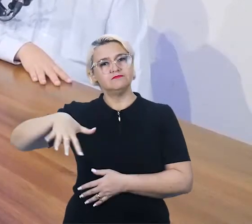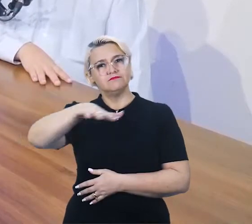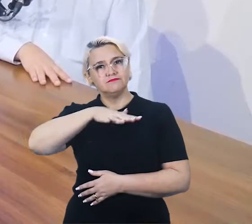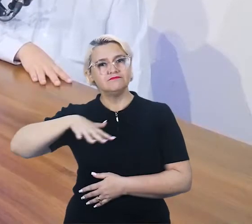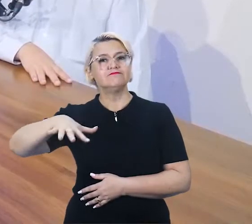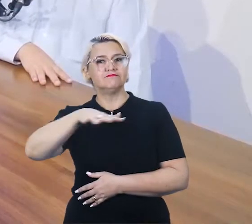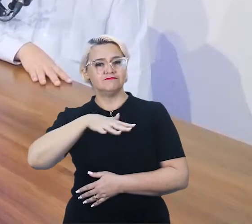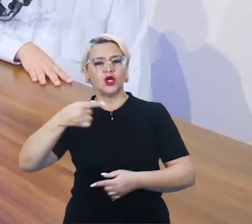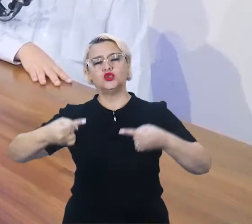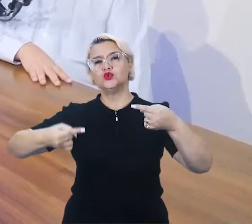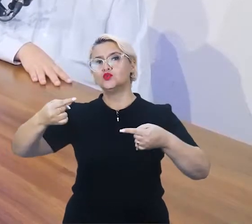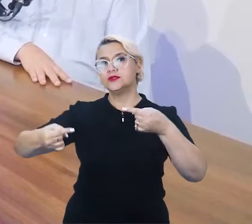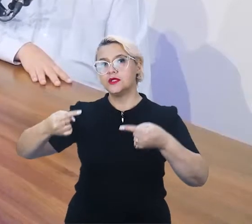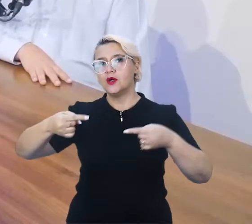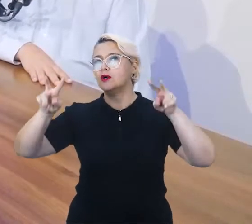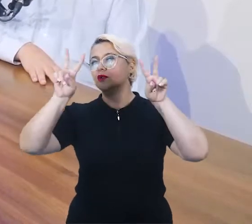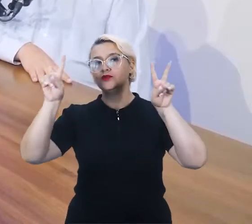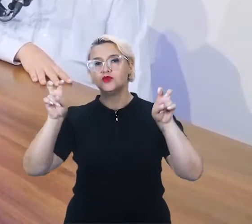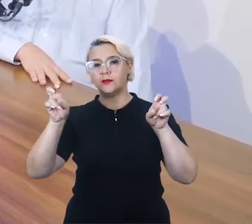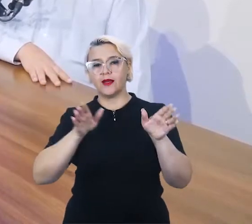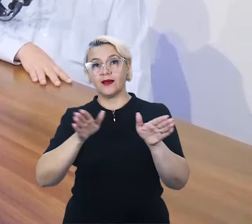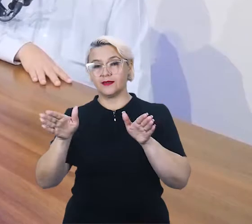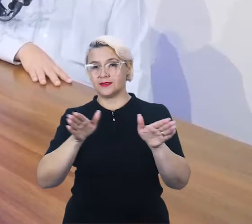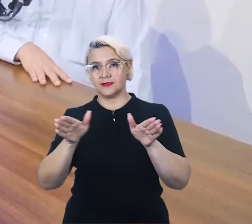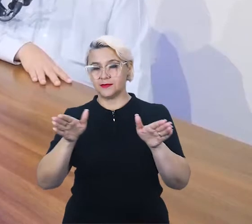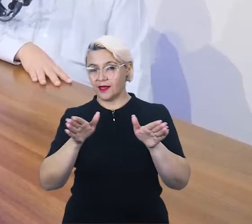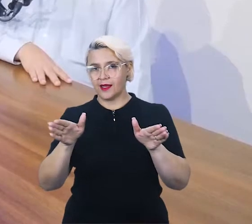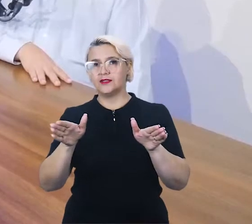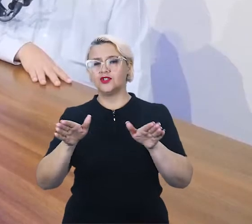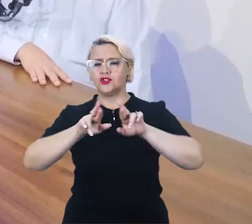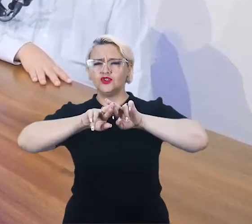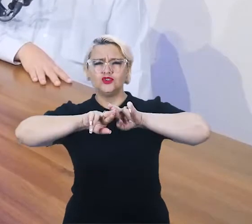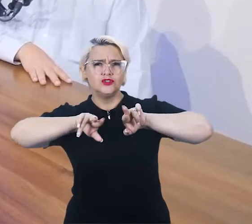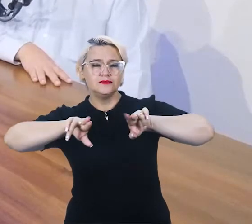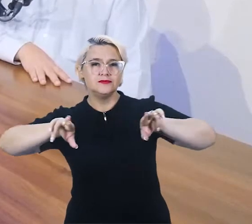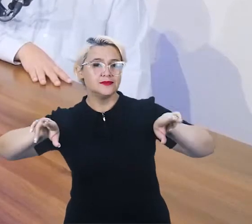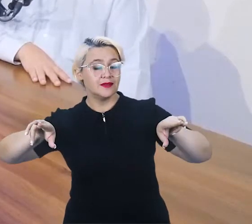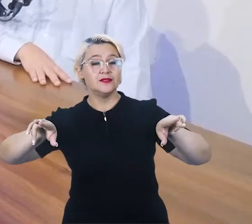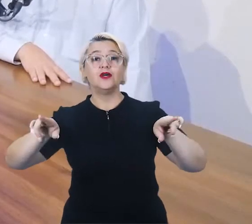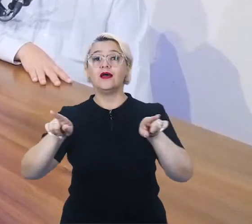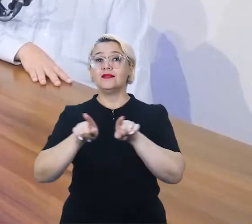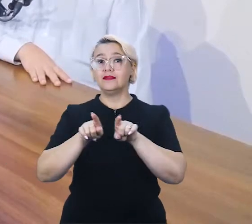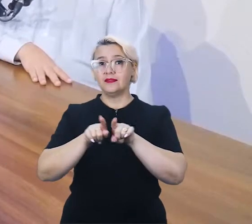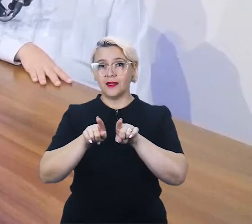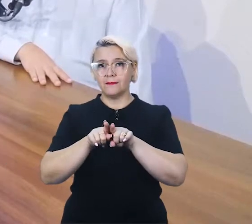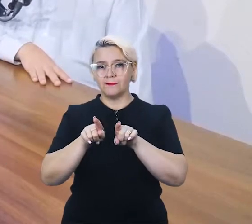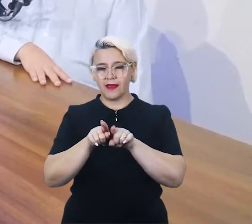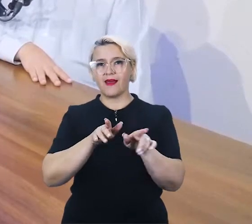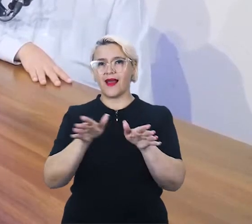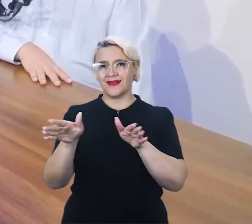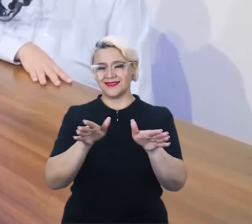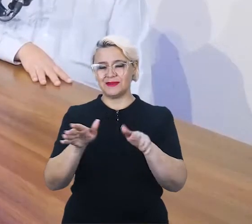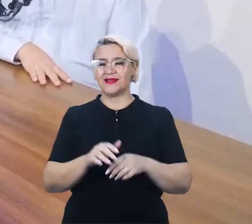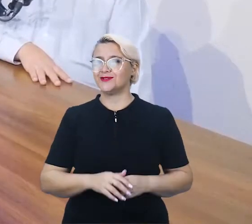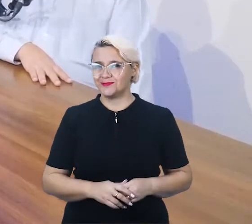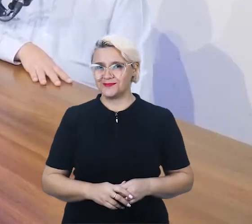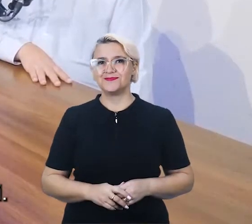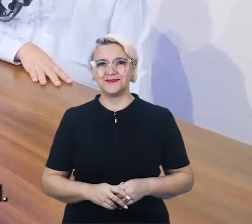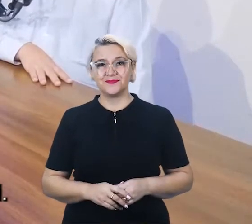espaço de discussão sobre acessibilidade, diversidade e